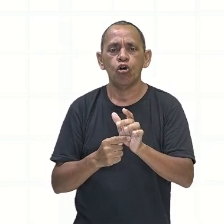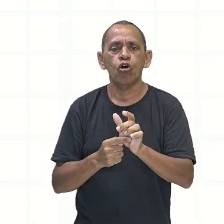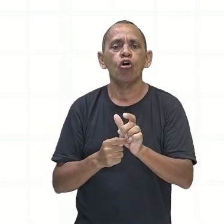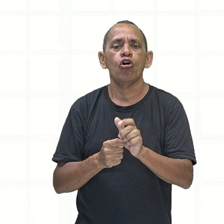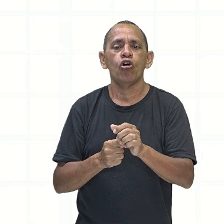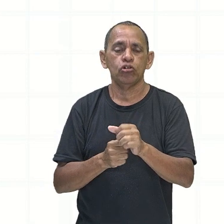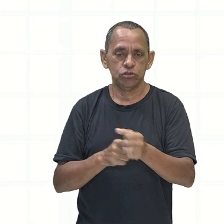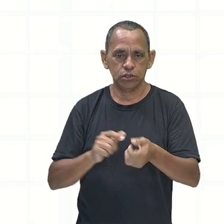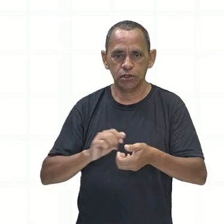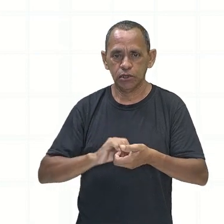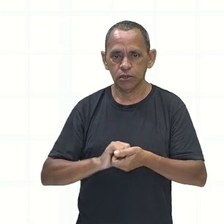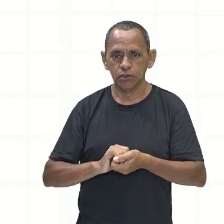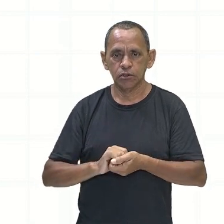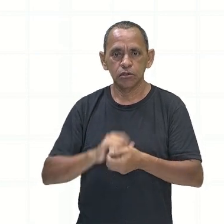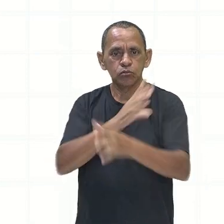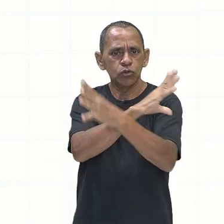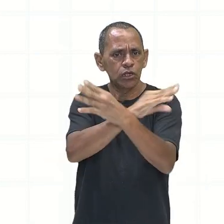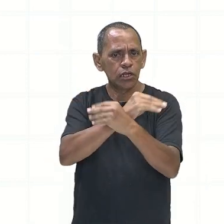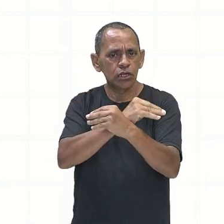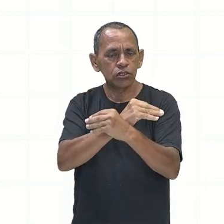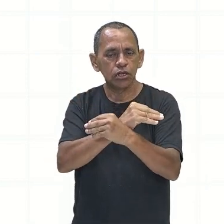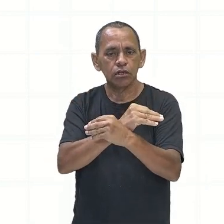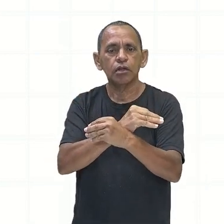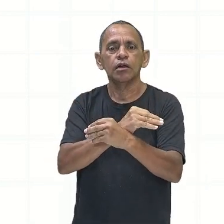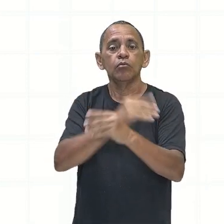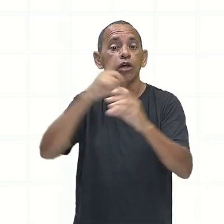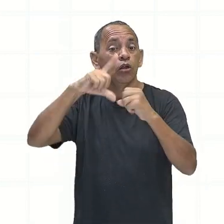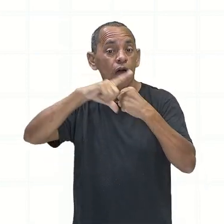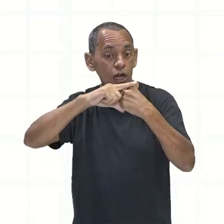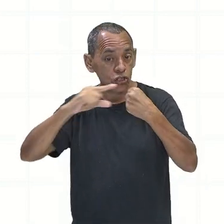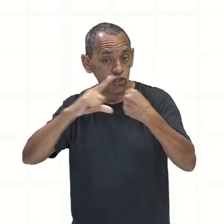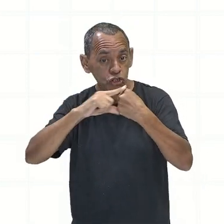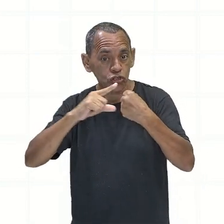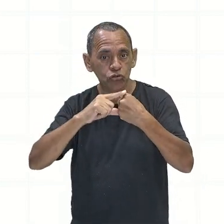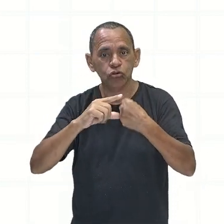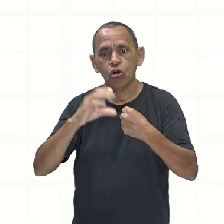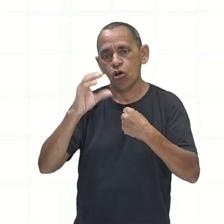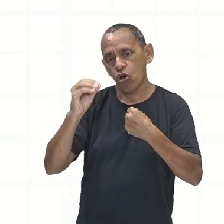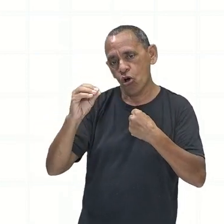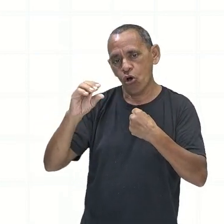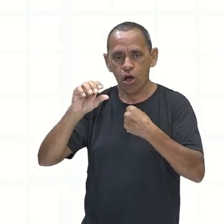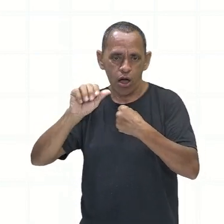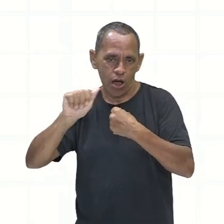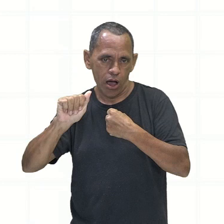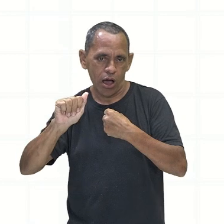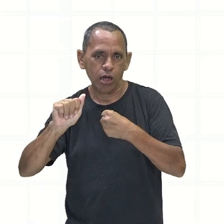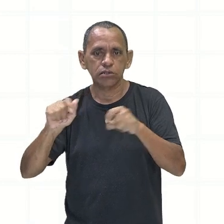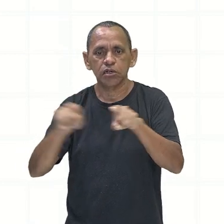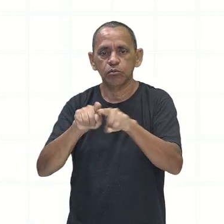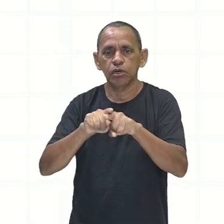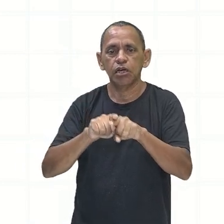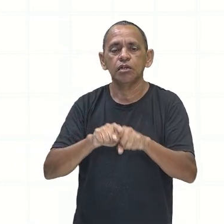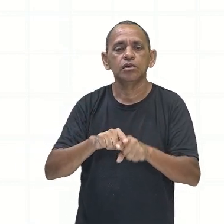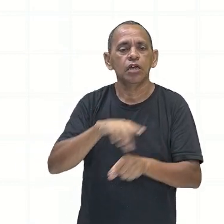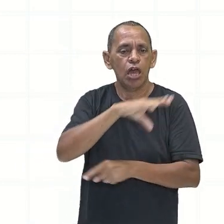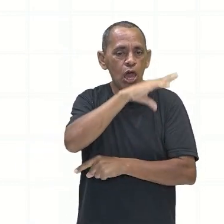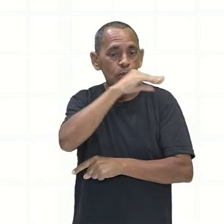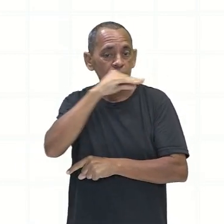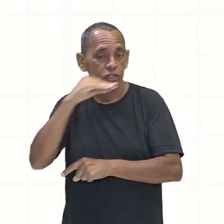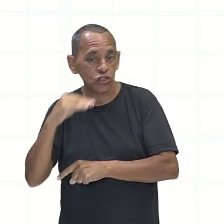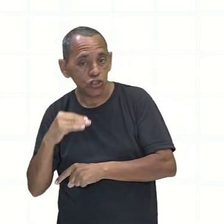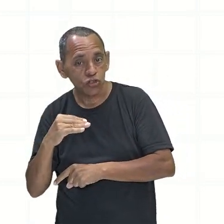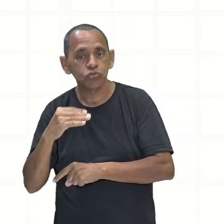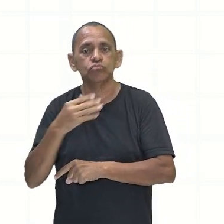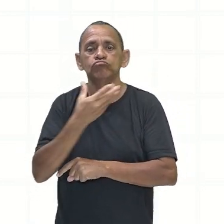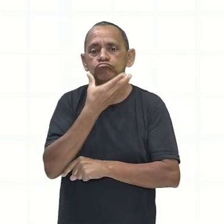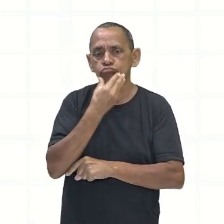artigo A na palavra garota, ok? Se for menino, menina. A flexão